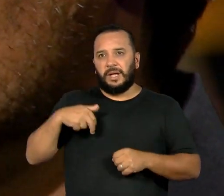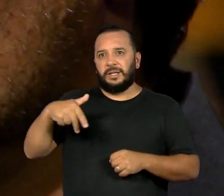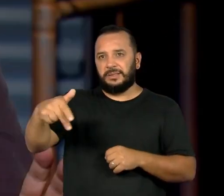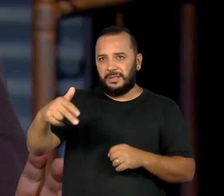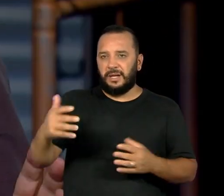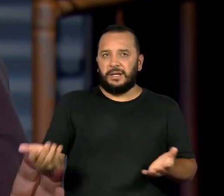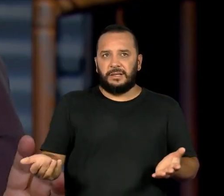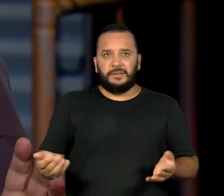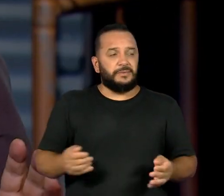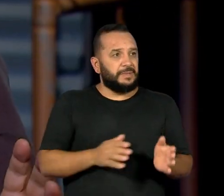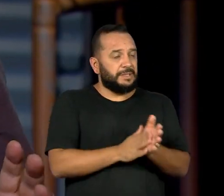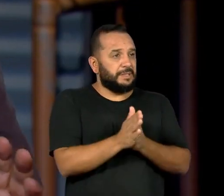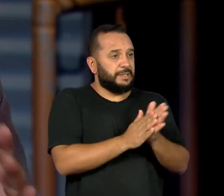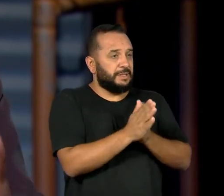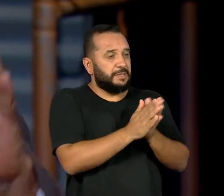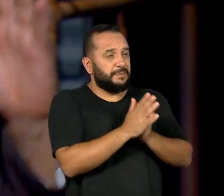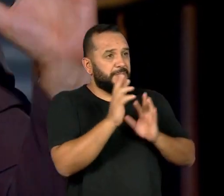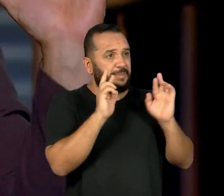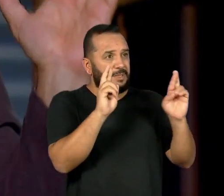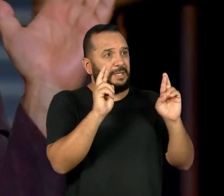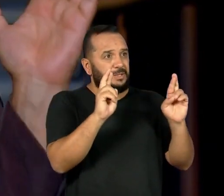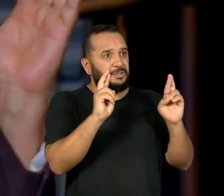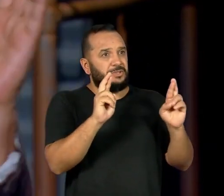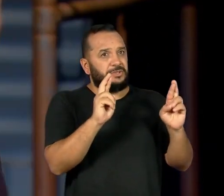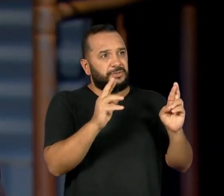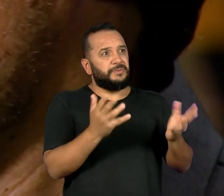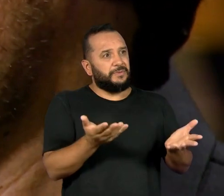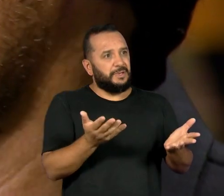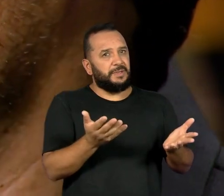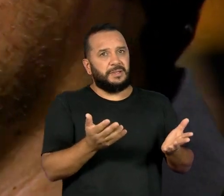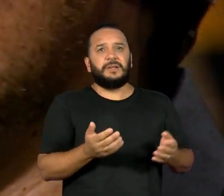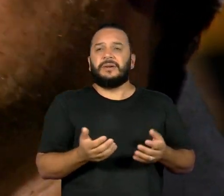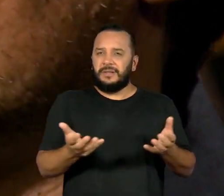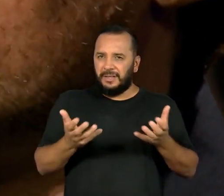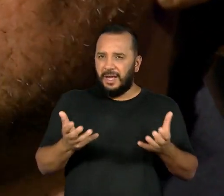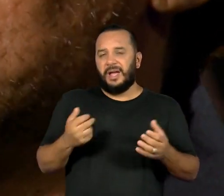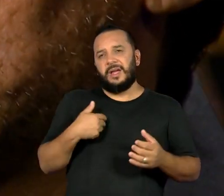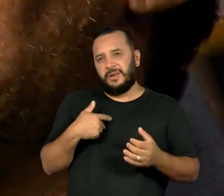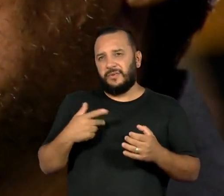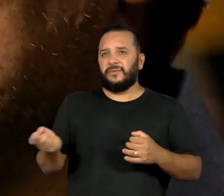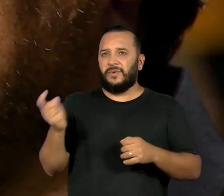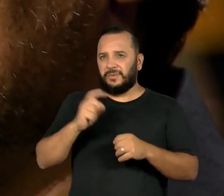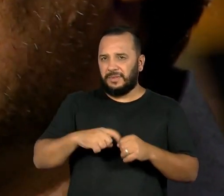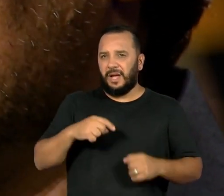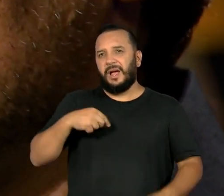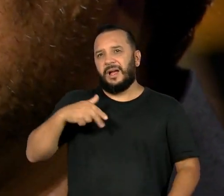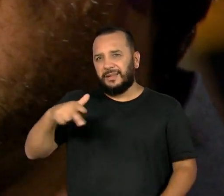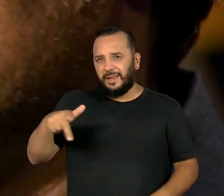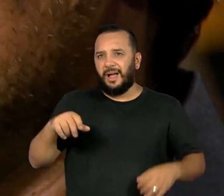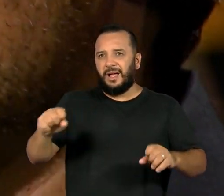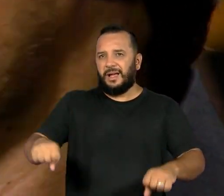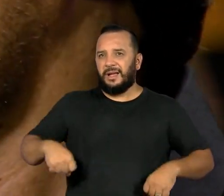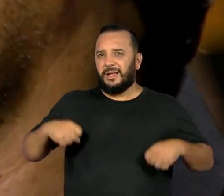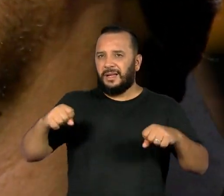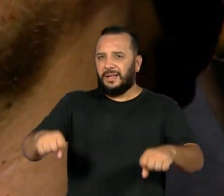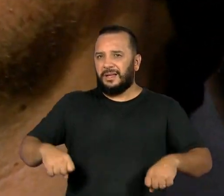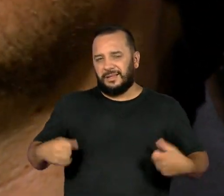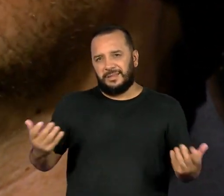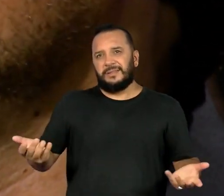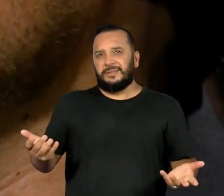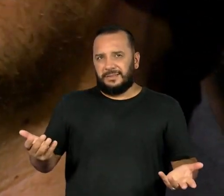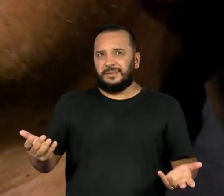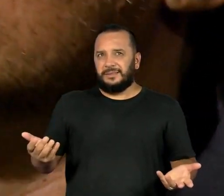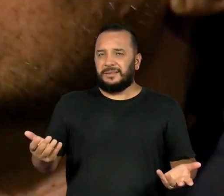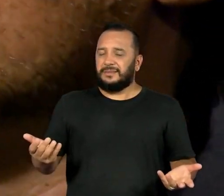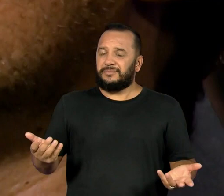E com uma expectativa de um modelo... De voltar, enfim, a fazer o que eu fazia. Tá. Né? A tal